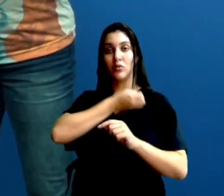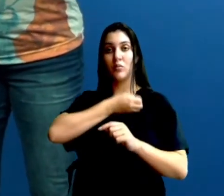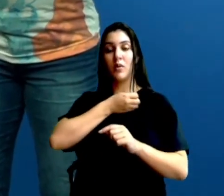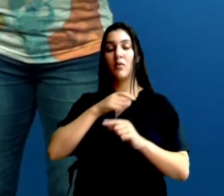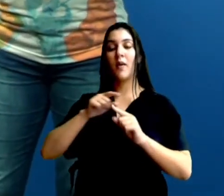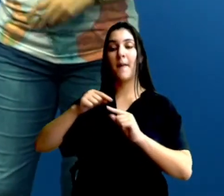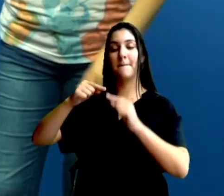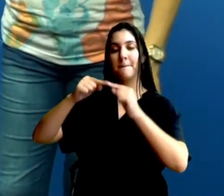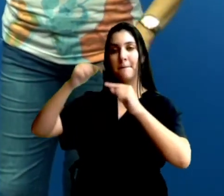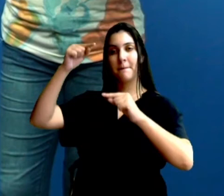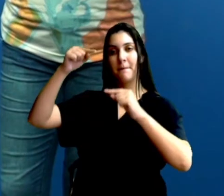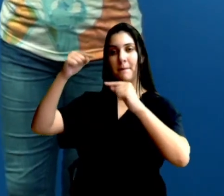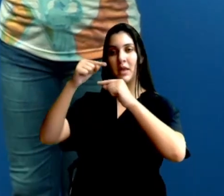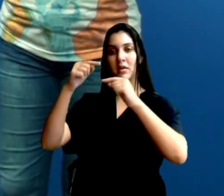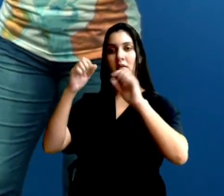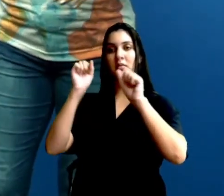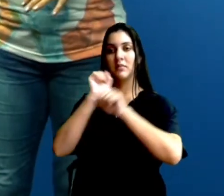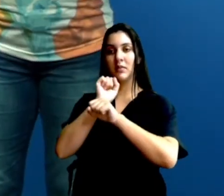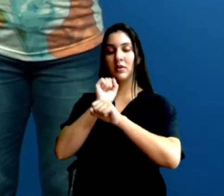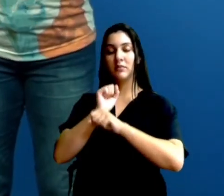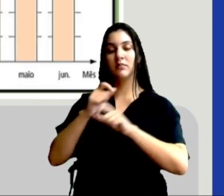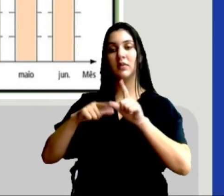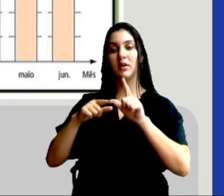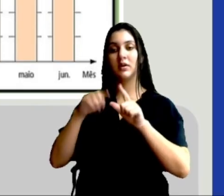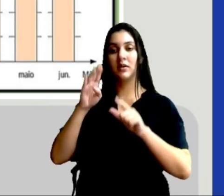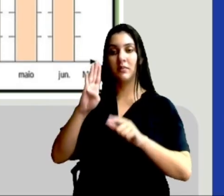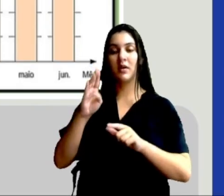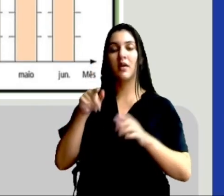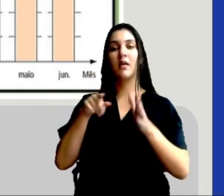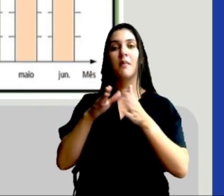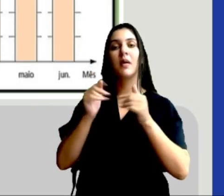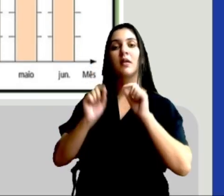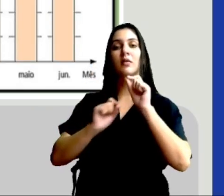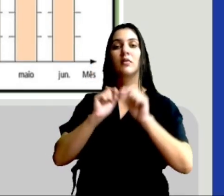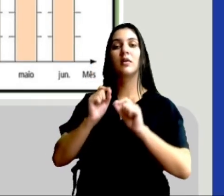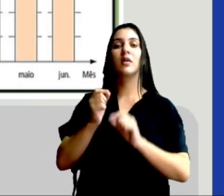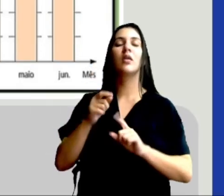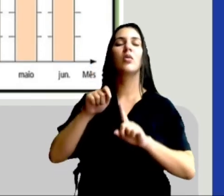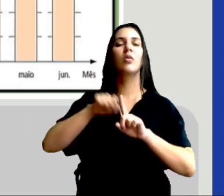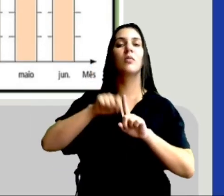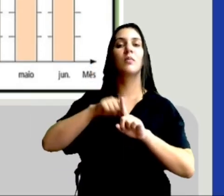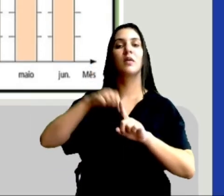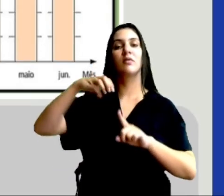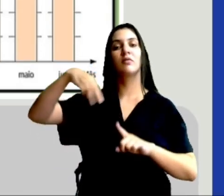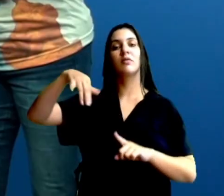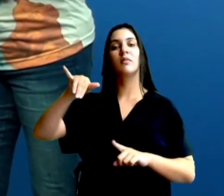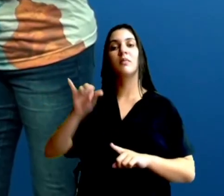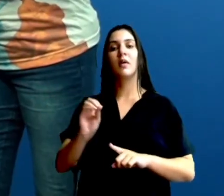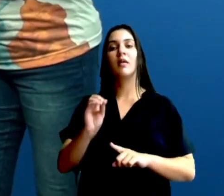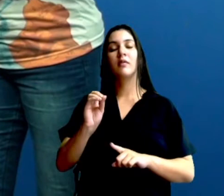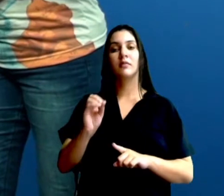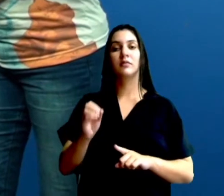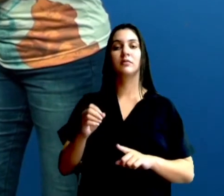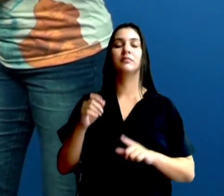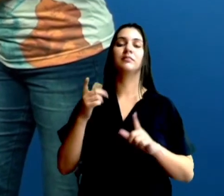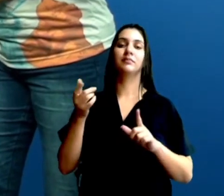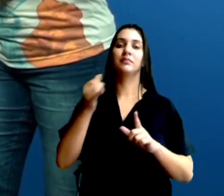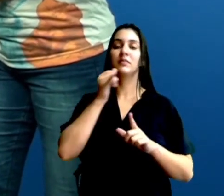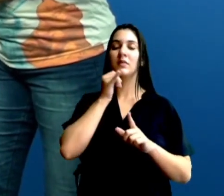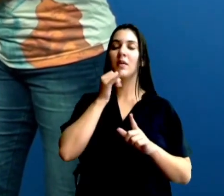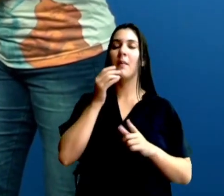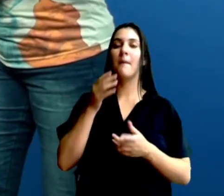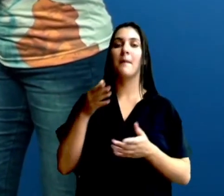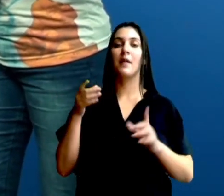parou, tá? Vamos para a letra B, agora ficou fácil. Letra B ele pede para saber em maio, vamos para maio. Janeiro, fevereiro,